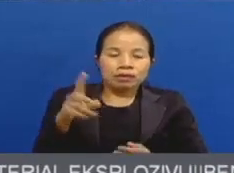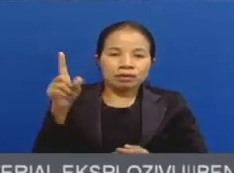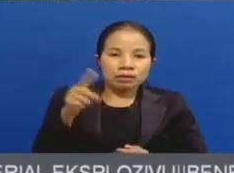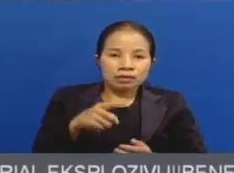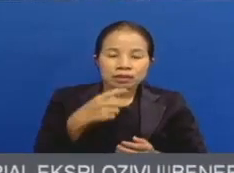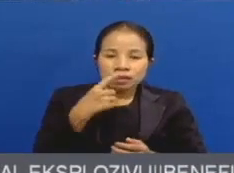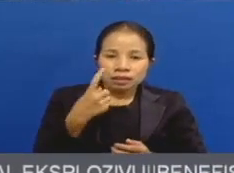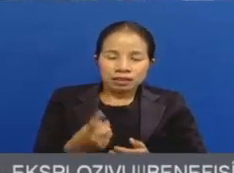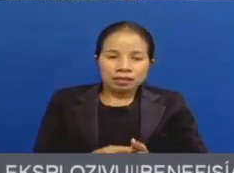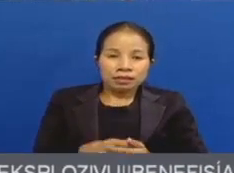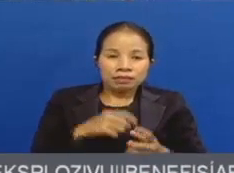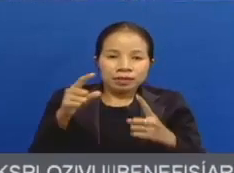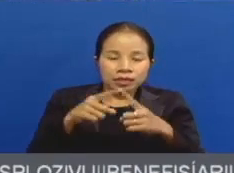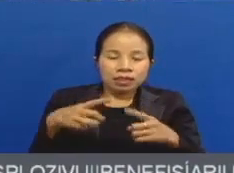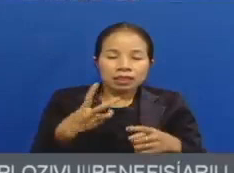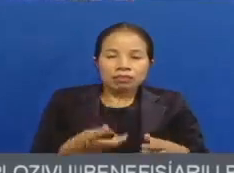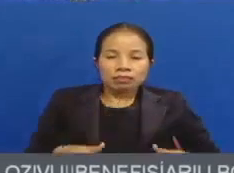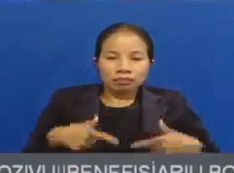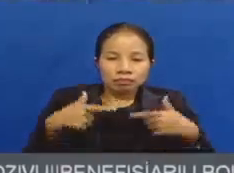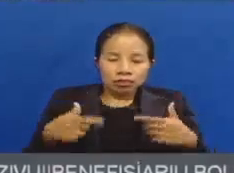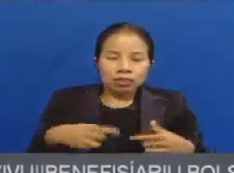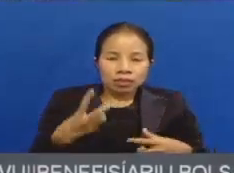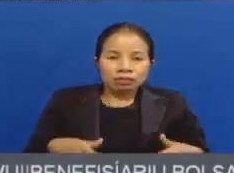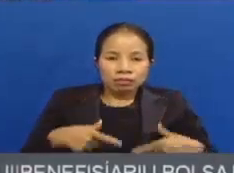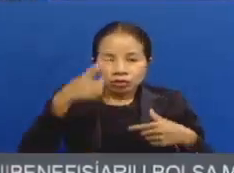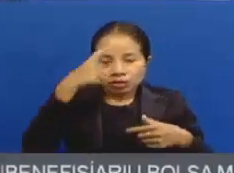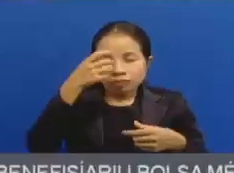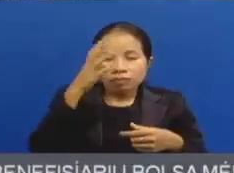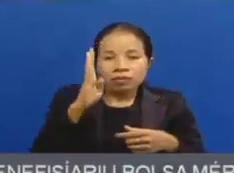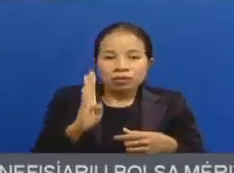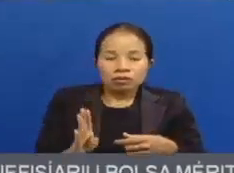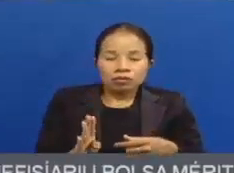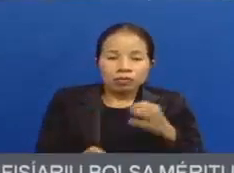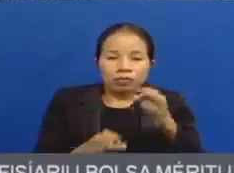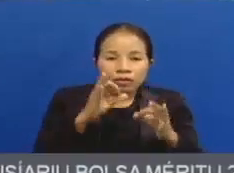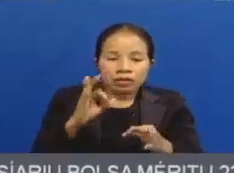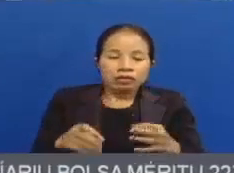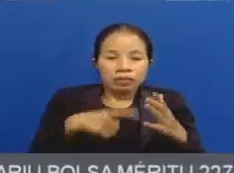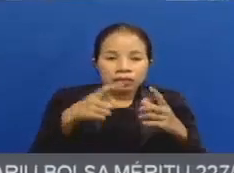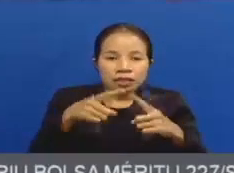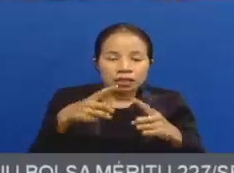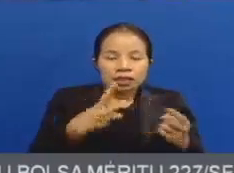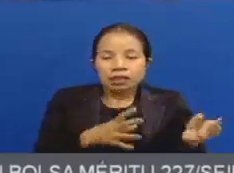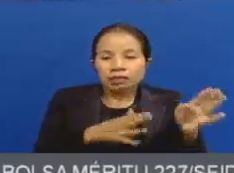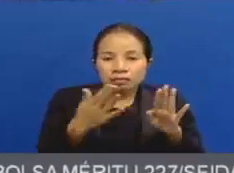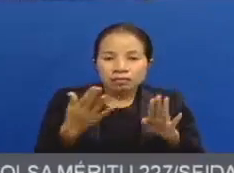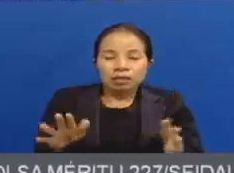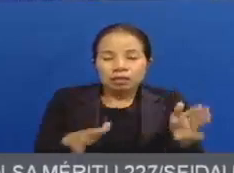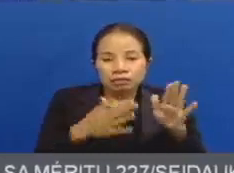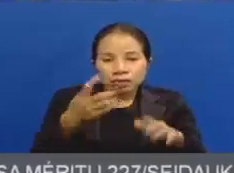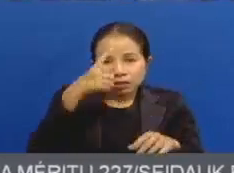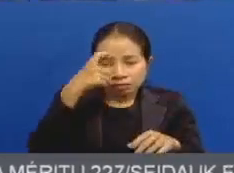haklaken nune. Banhira itamores, itamores tamba maroma. Nune mos banhira itamate, itamate